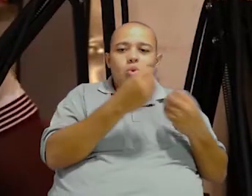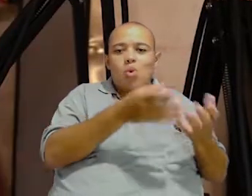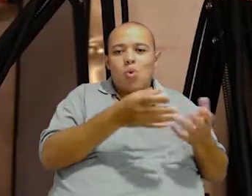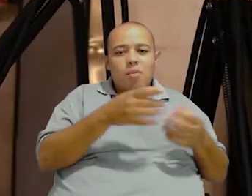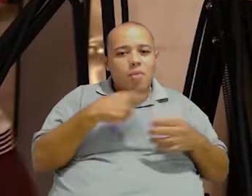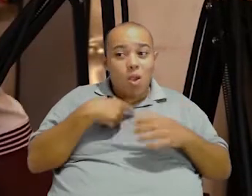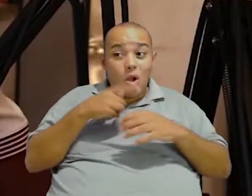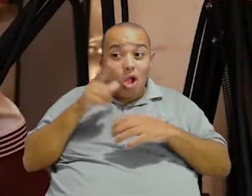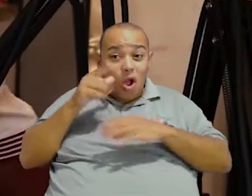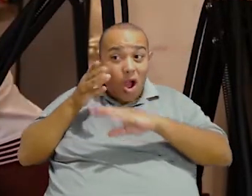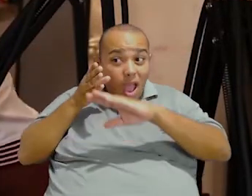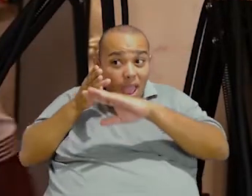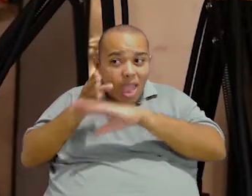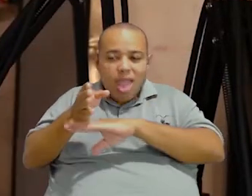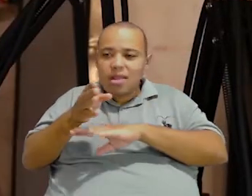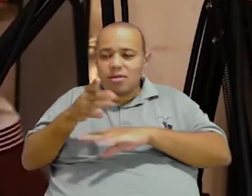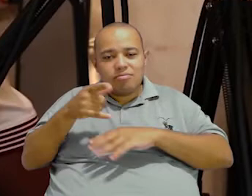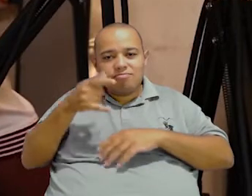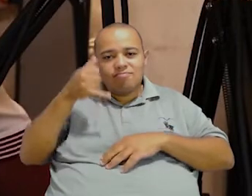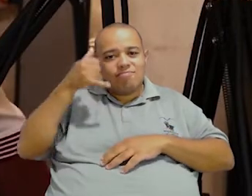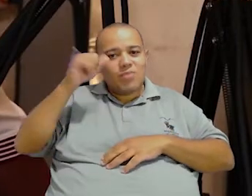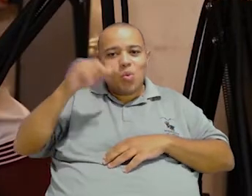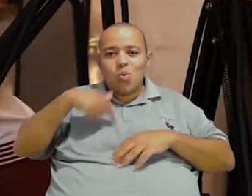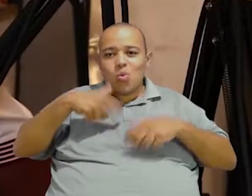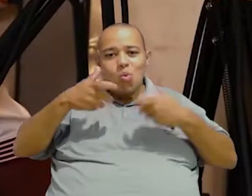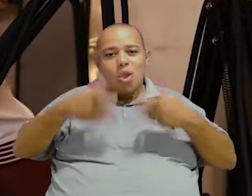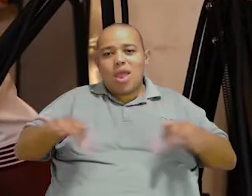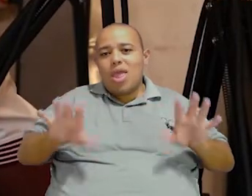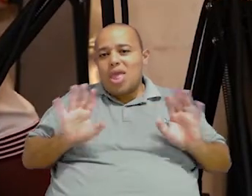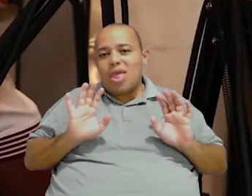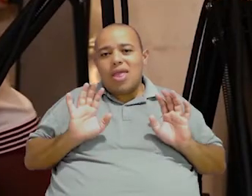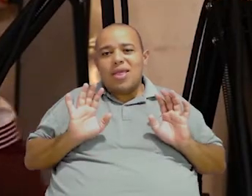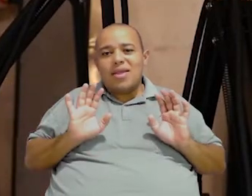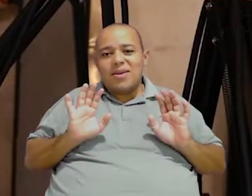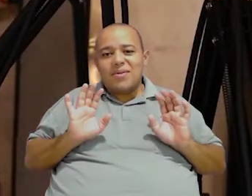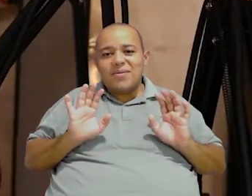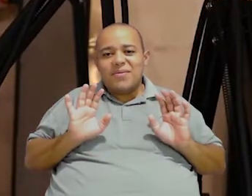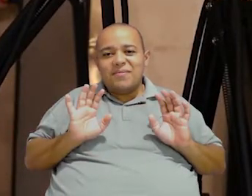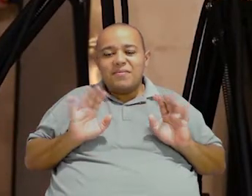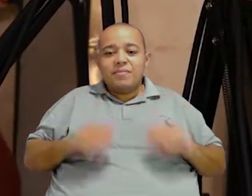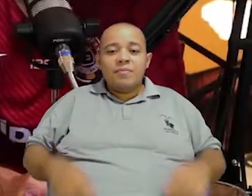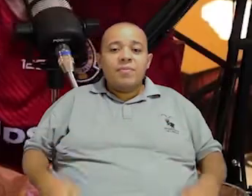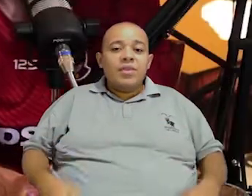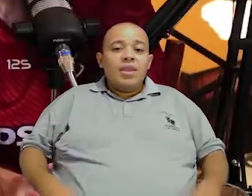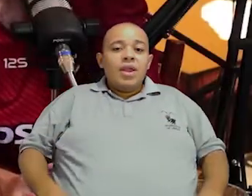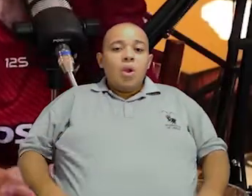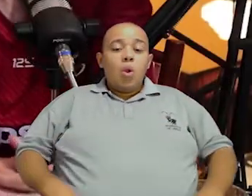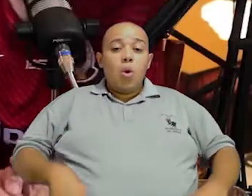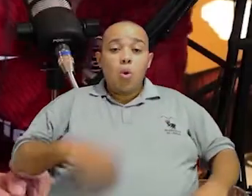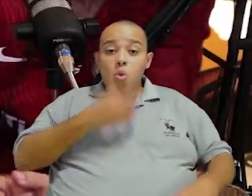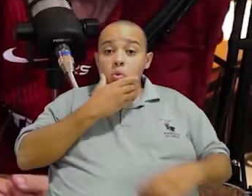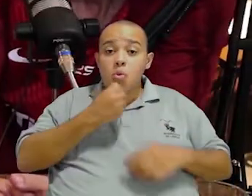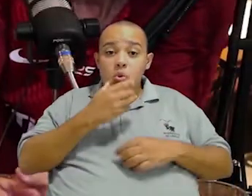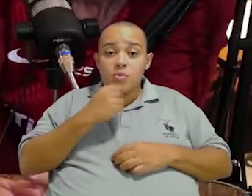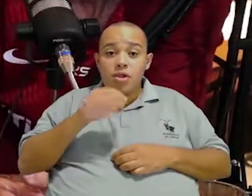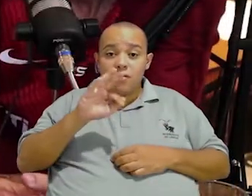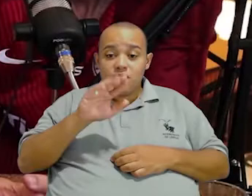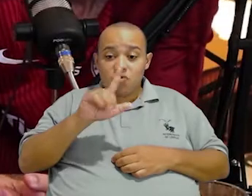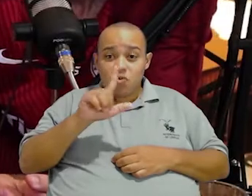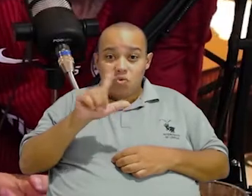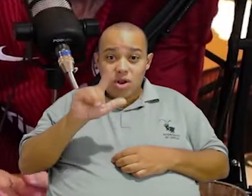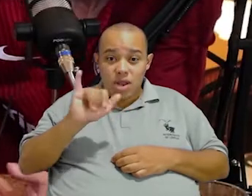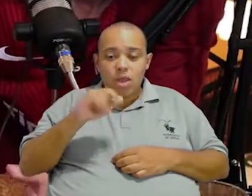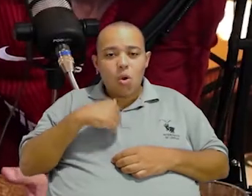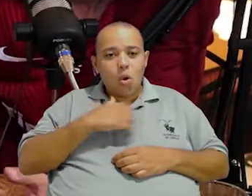para Fuli, mas eu na loja não entrei. Na loja lá do Flamengo. Do Dito Cujo, não entrei, não. Fernando Fuli é um cara que eu também gosto muito,